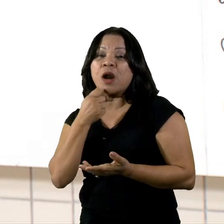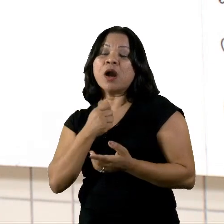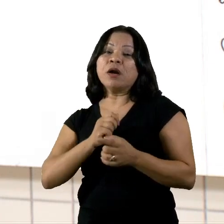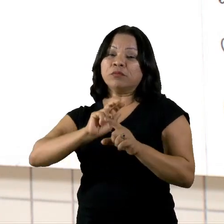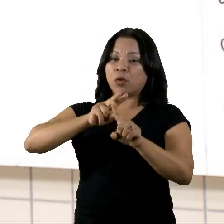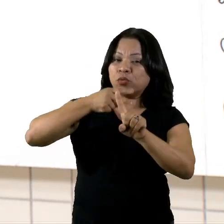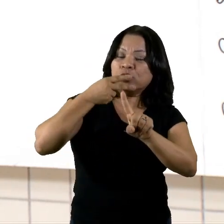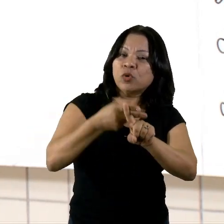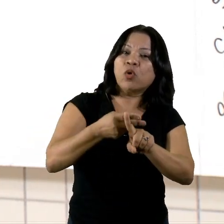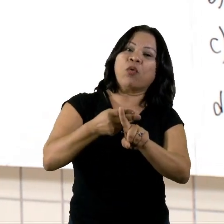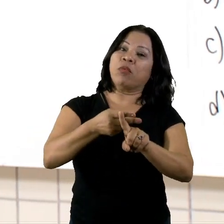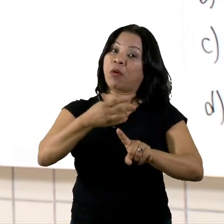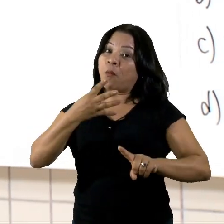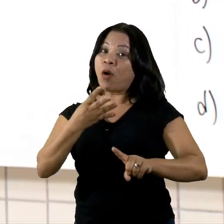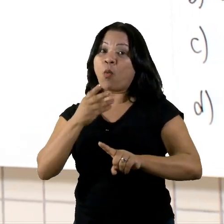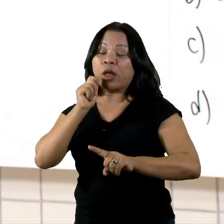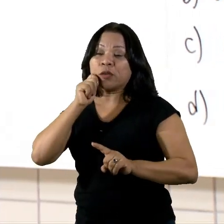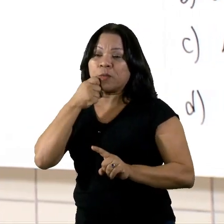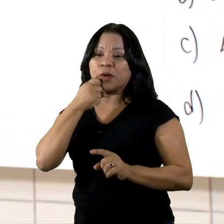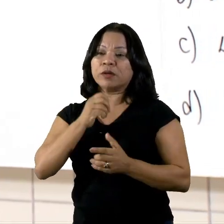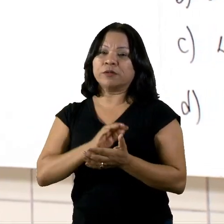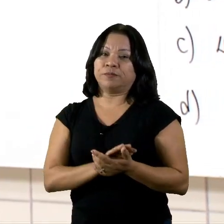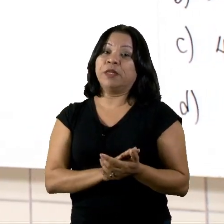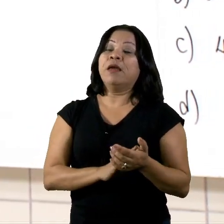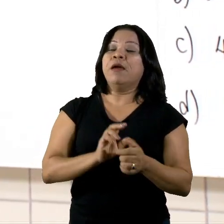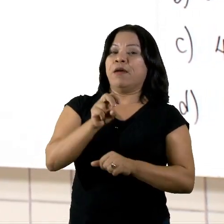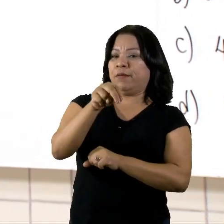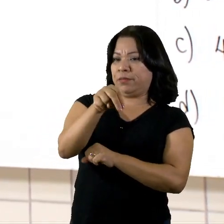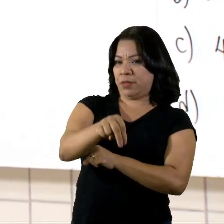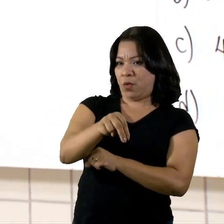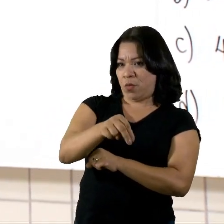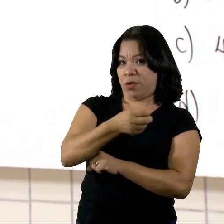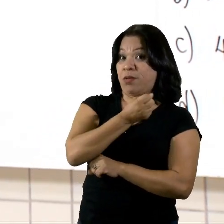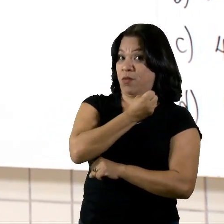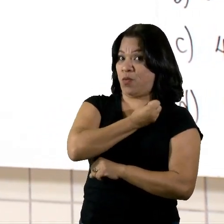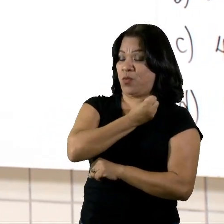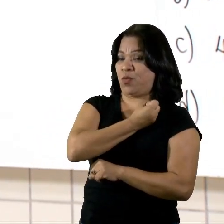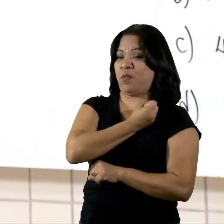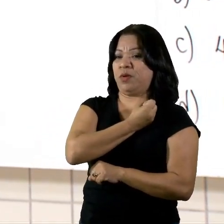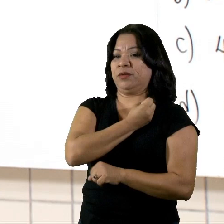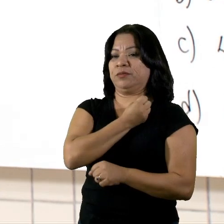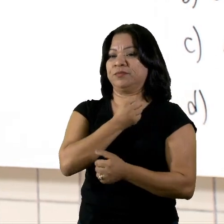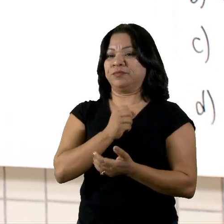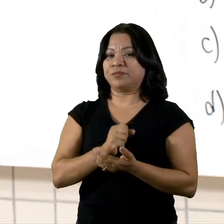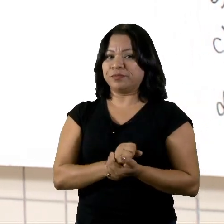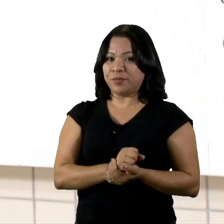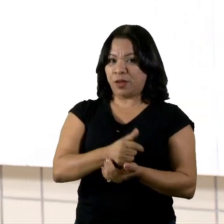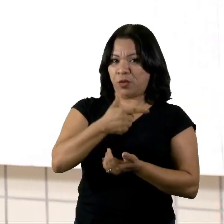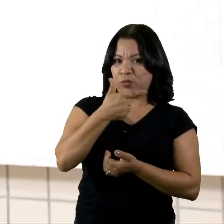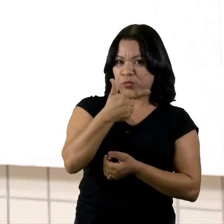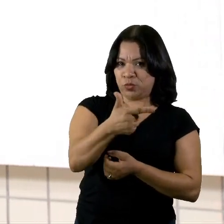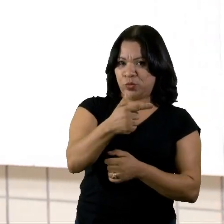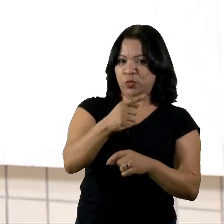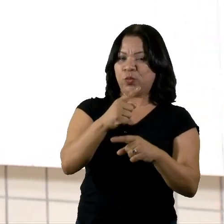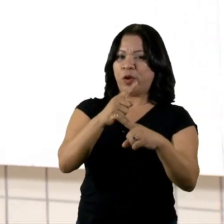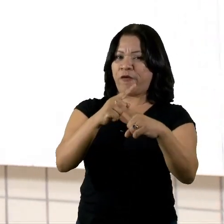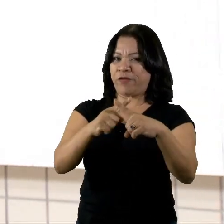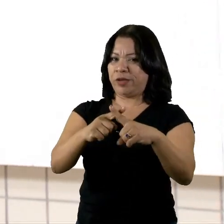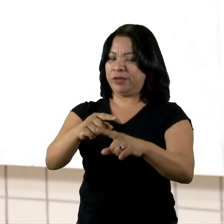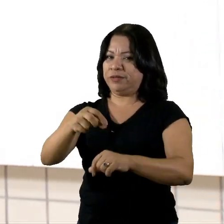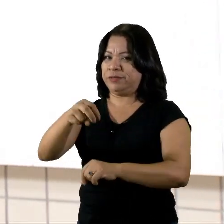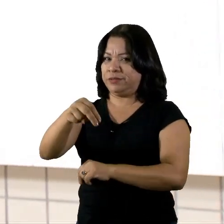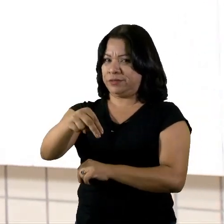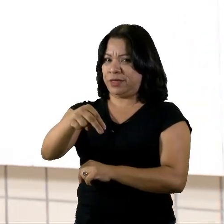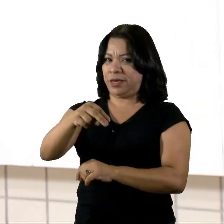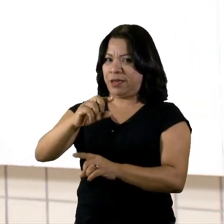pães. Então, M é um número, eu quero dobrar esse valor, então 2 vezes M,